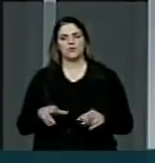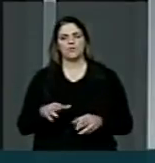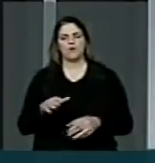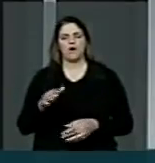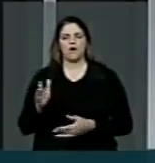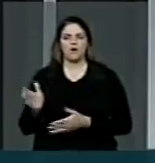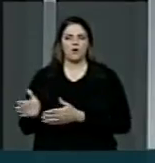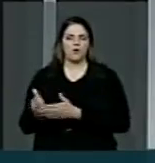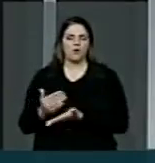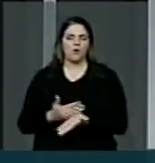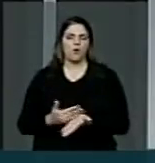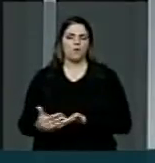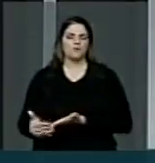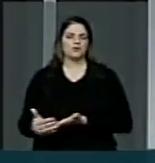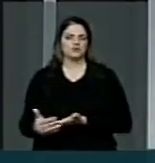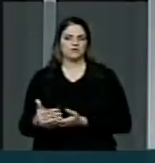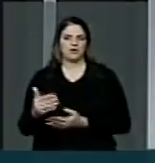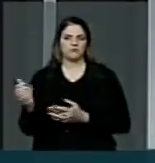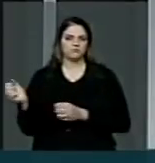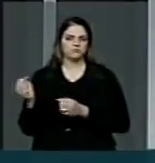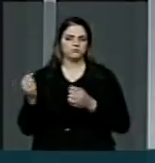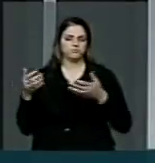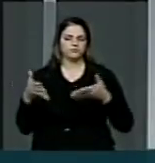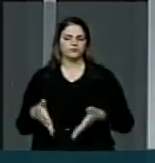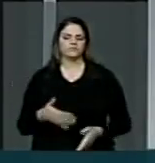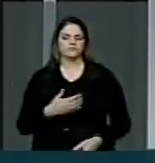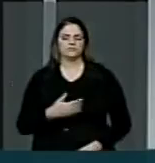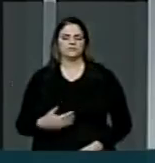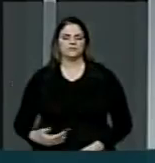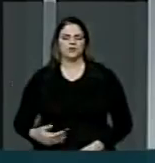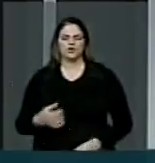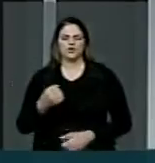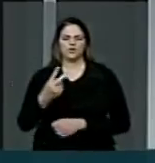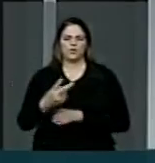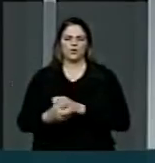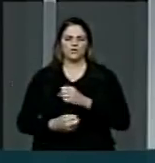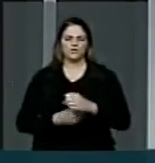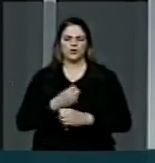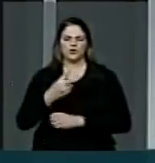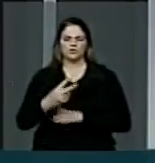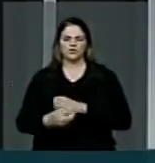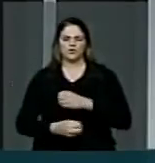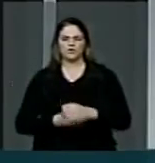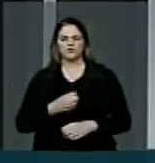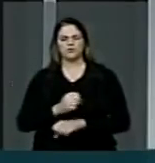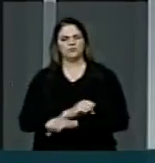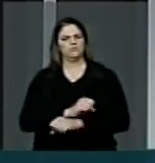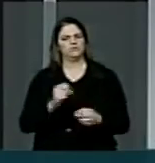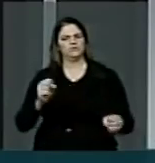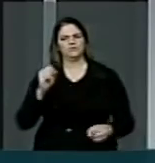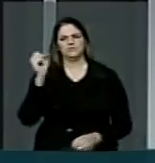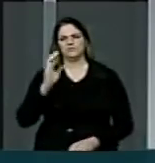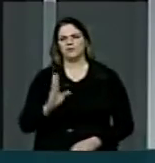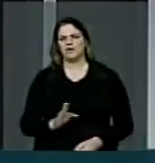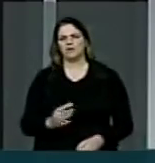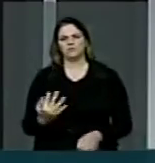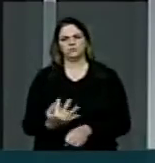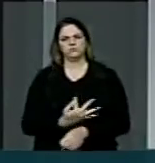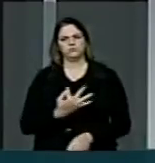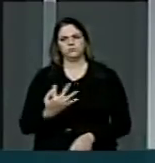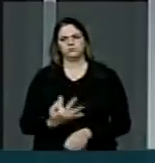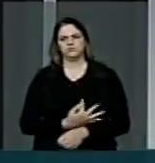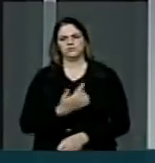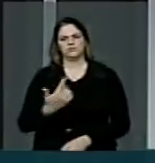eleição de cada 2 em 2 anos, não há país que aguente. Nós,